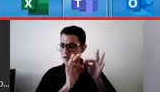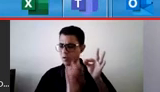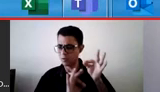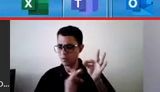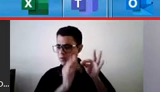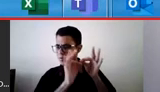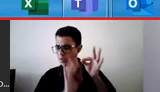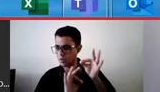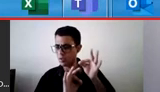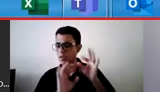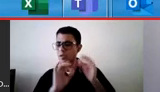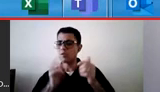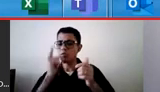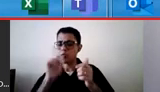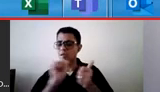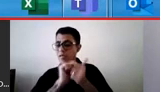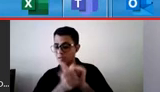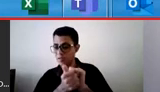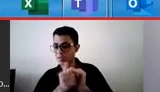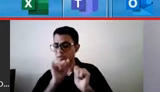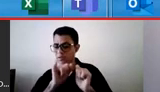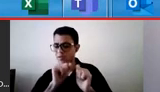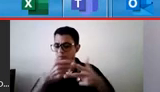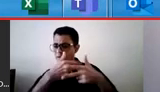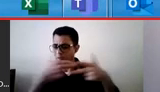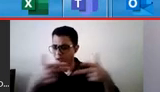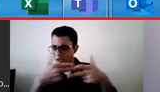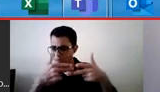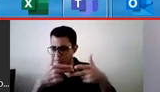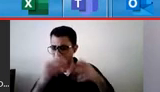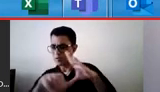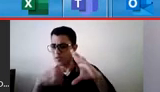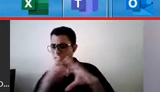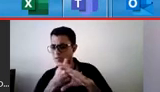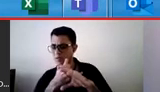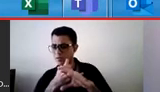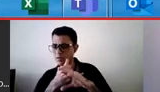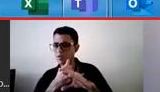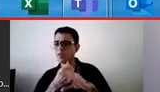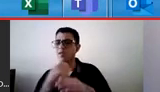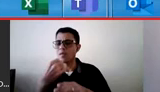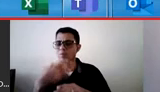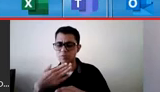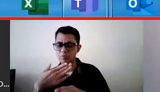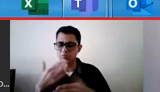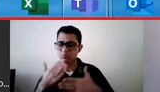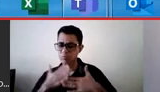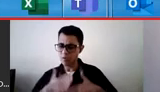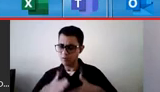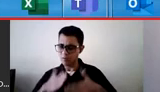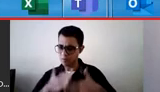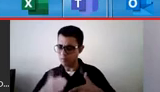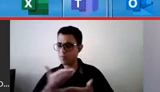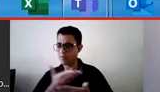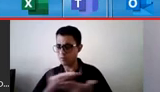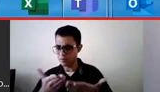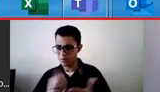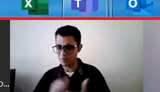acho que dá para adaptar, sabe? Ela tem vários no canal. Para acalmar a mente, para ansiedade, para bastante